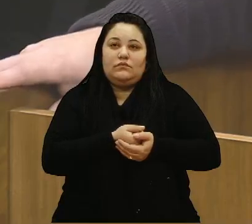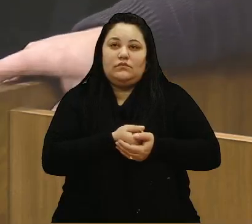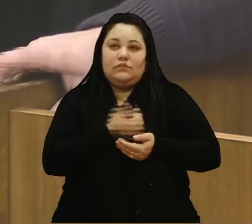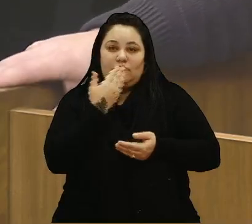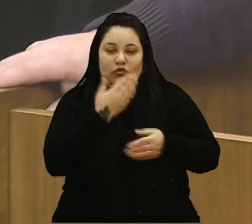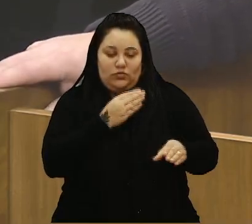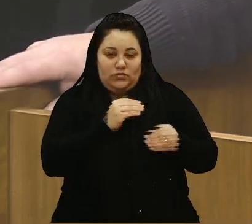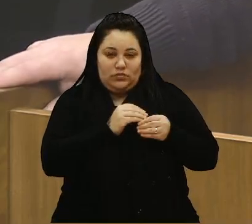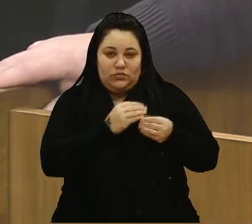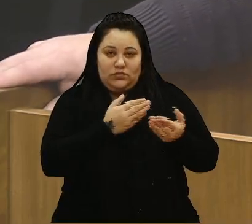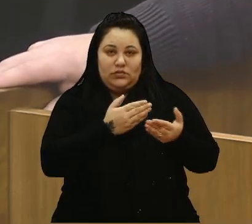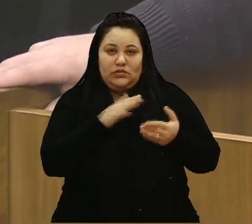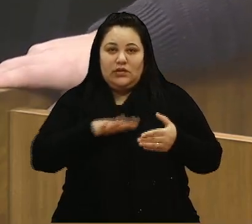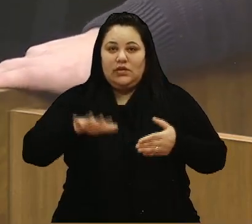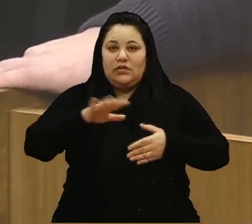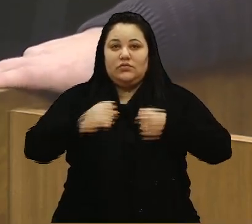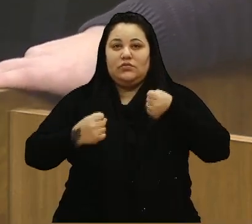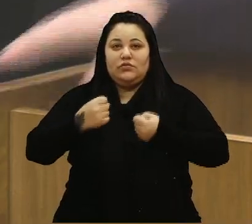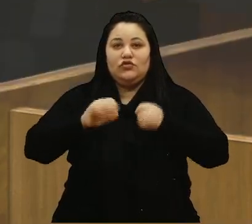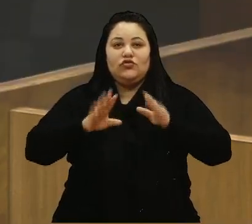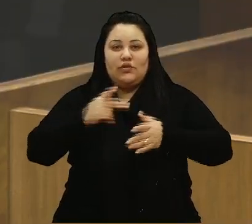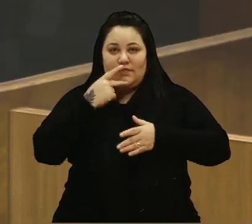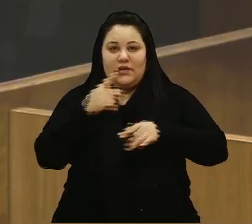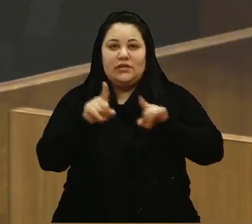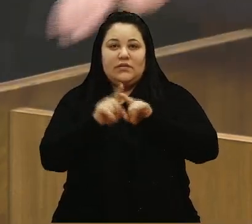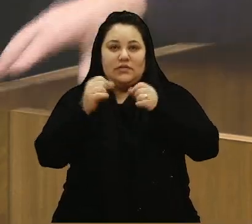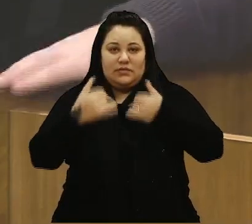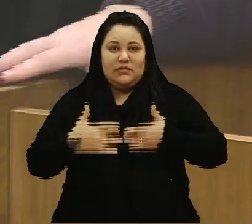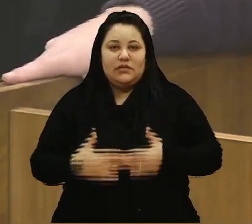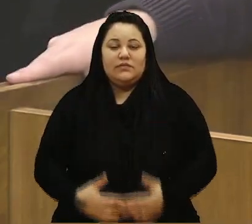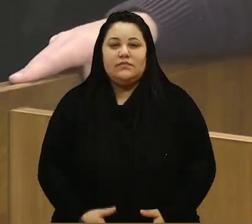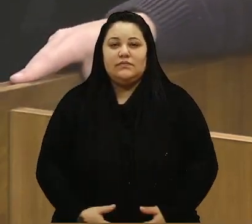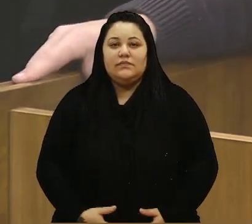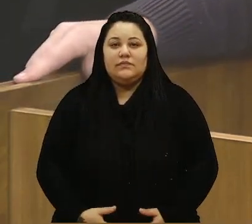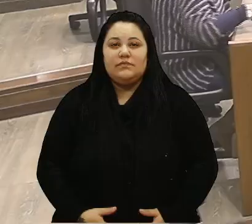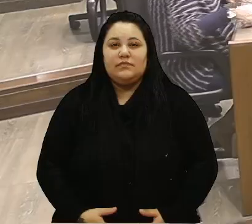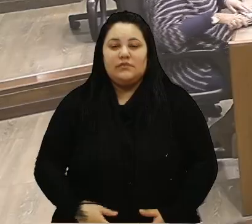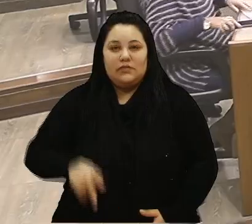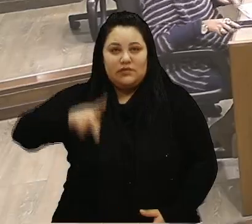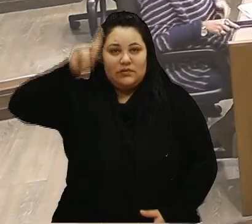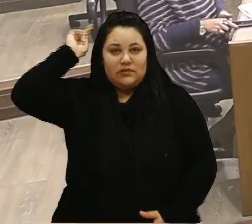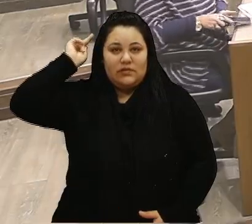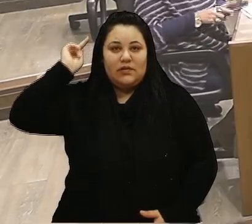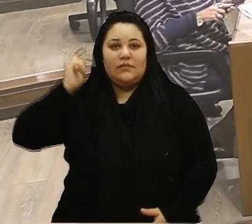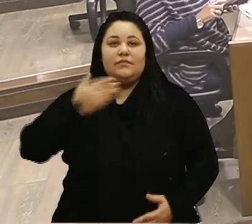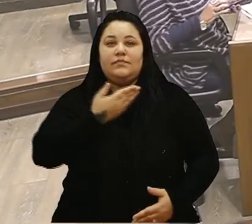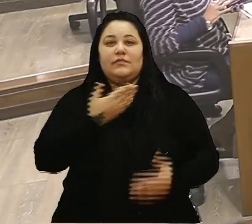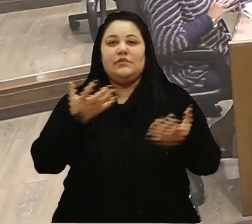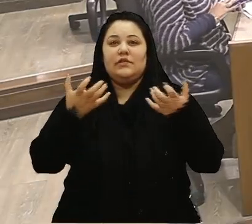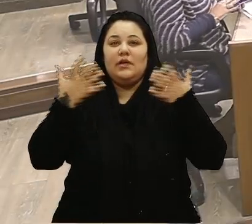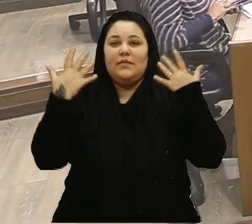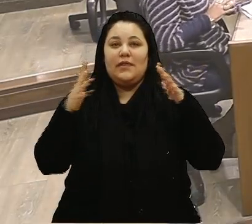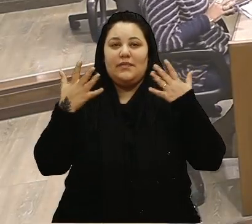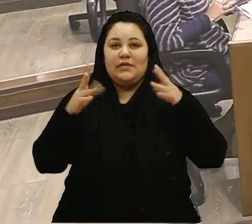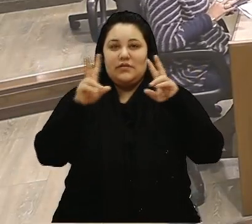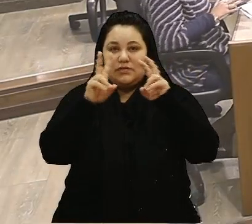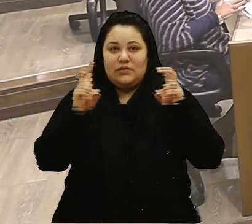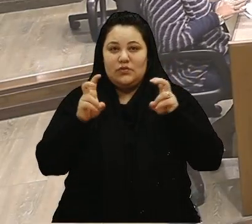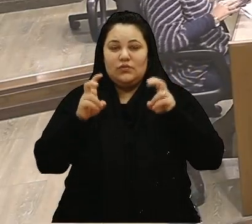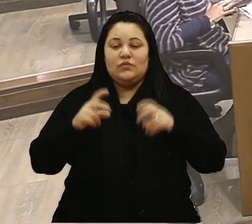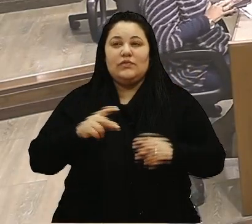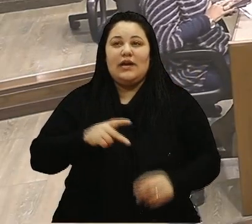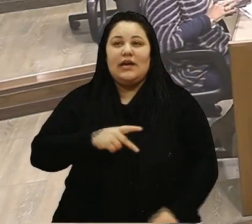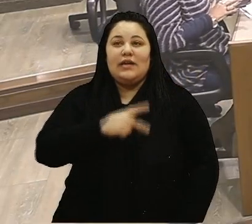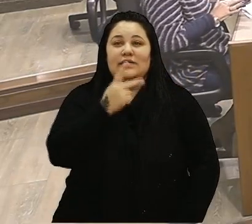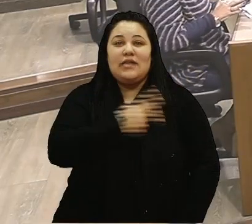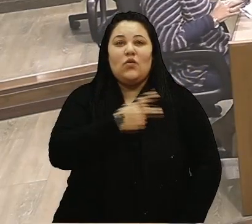Da parte do automotivo ali, eu acho que eu já passei. Então, sua parte de imediato, vereador Iago. Parabenizar aí esse assunto da segunda clássica, eu acho